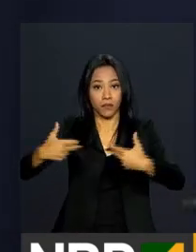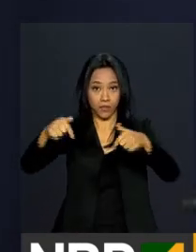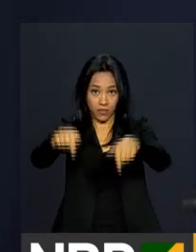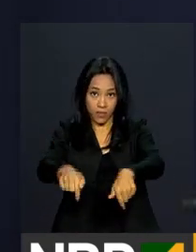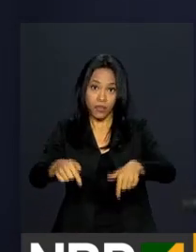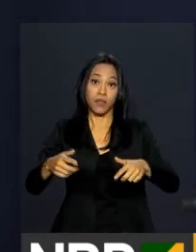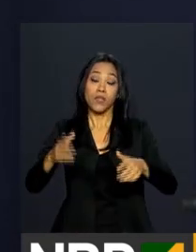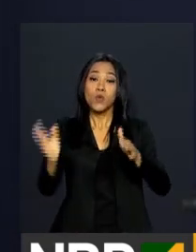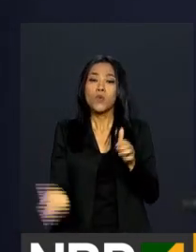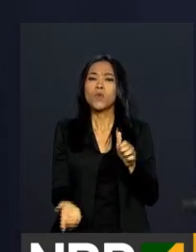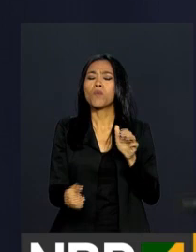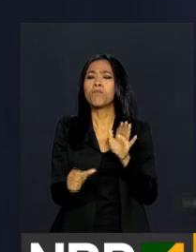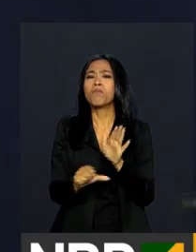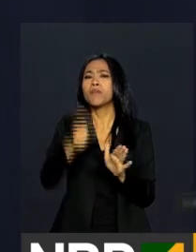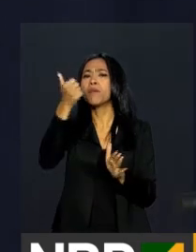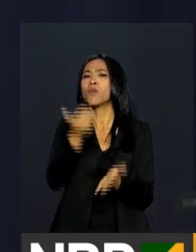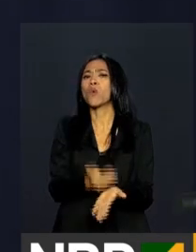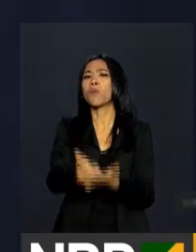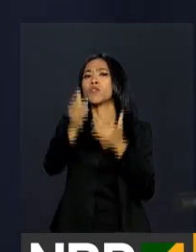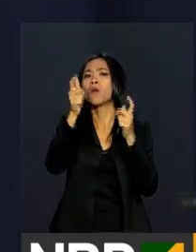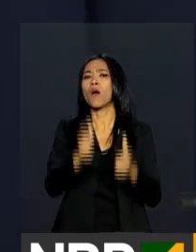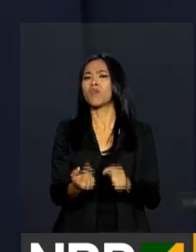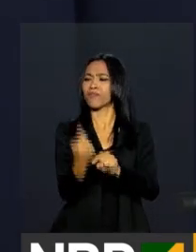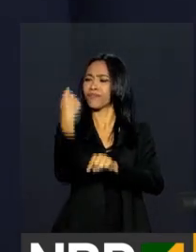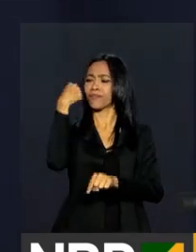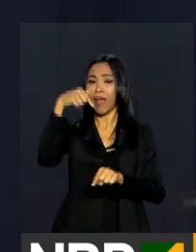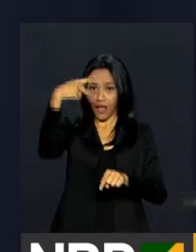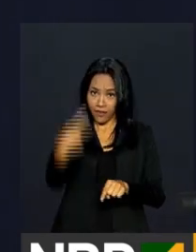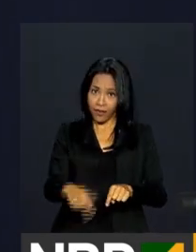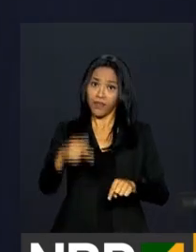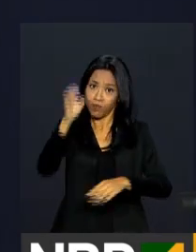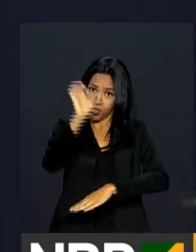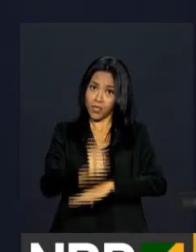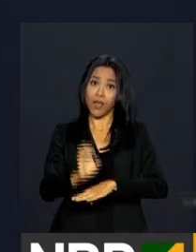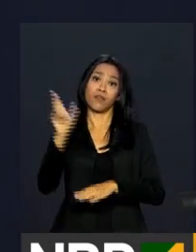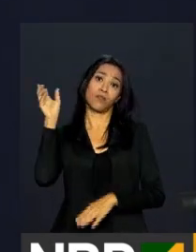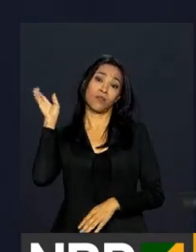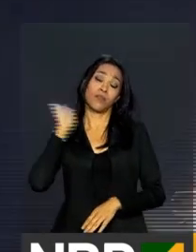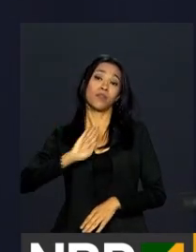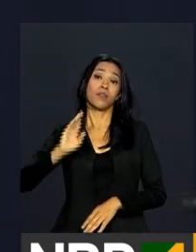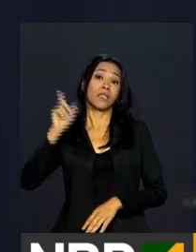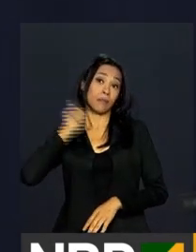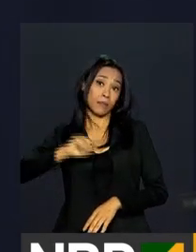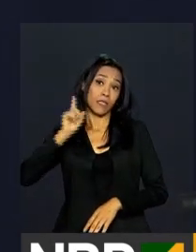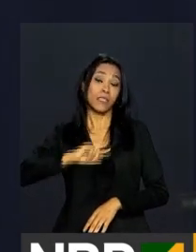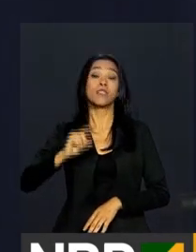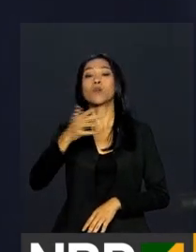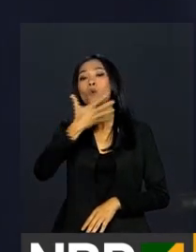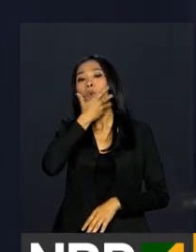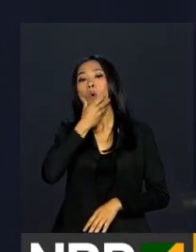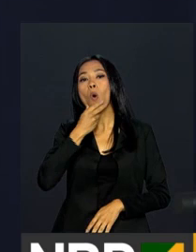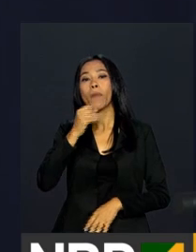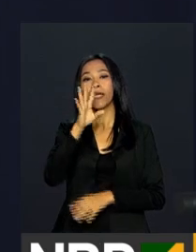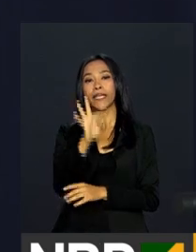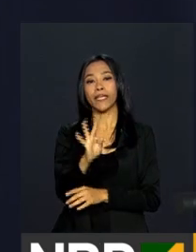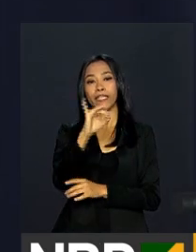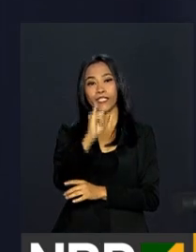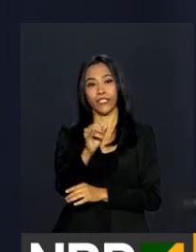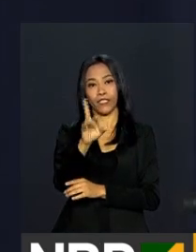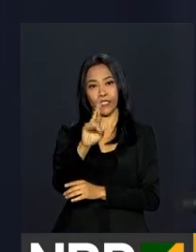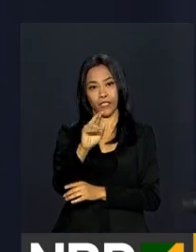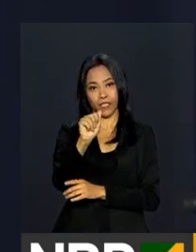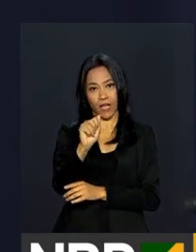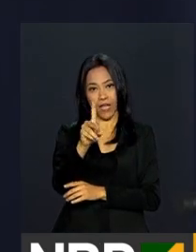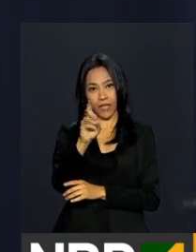que nasceu em Minas há muito tempo, com Tiradentes, quando ele, ao pregar a Inconfidência Mineira, teve como símbolo a palavra